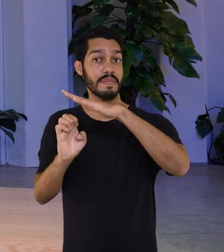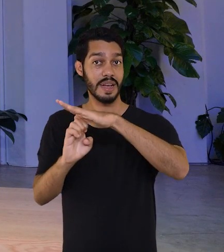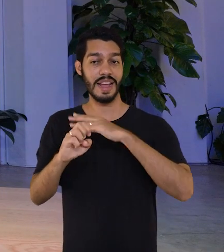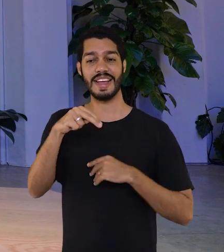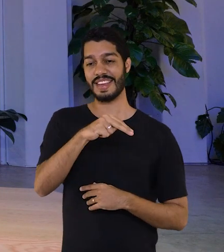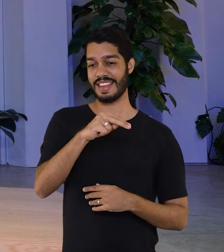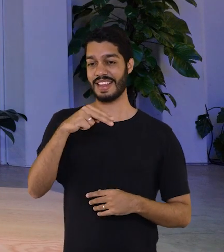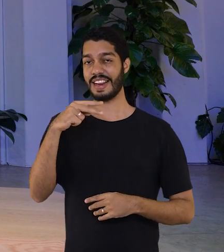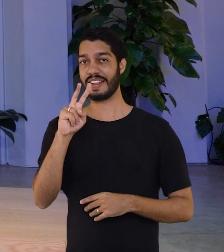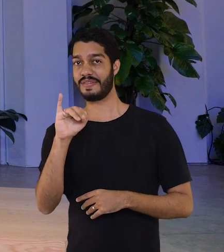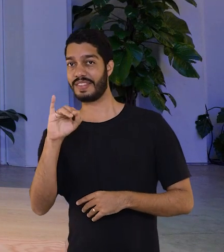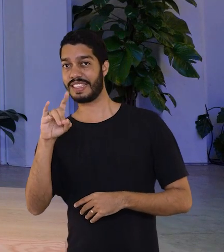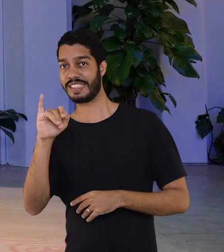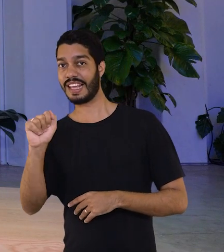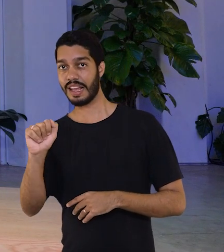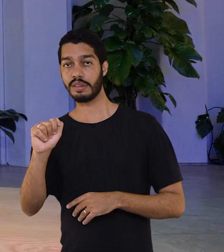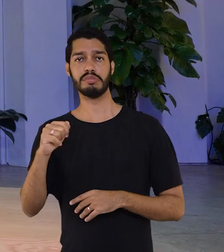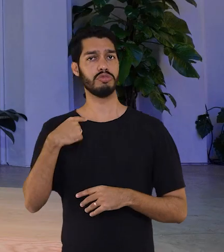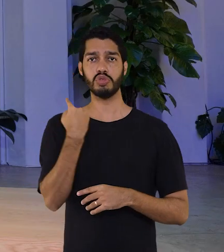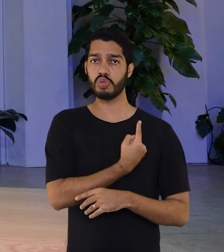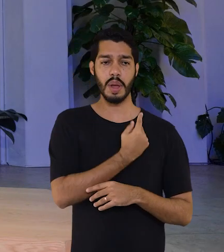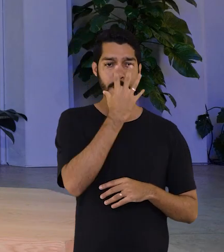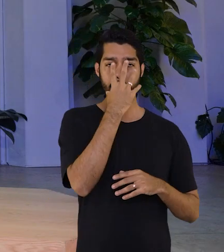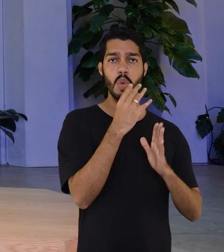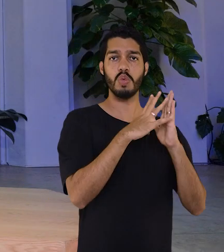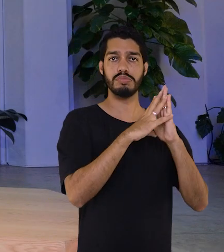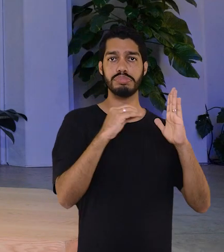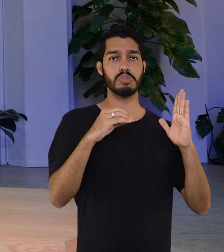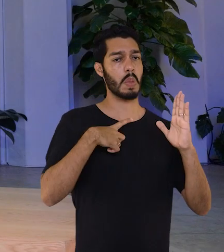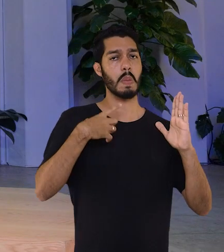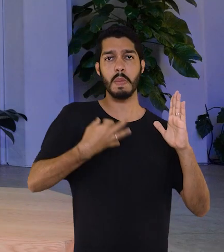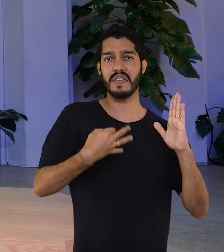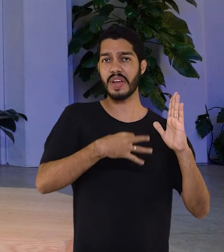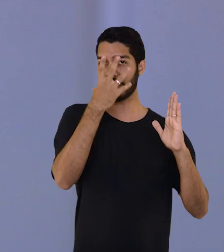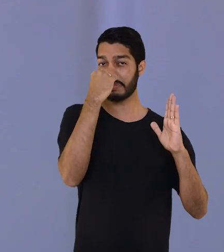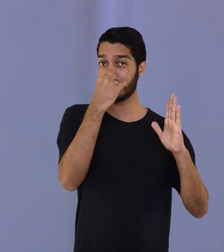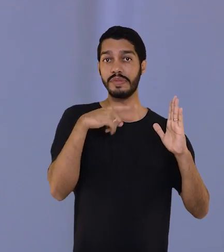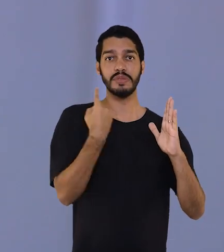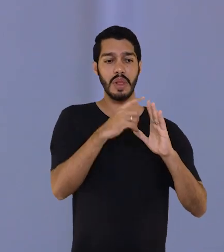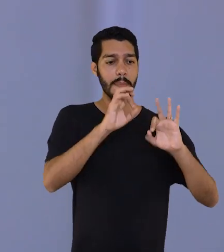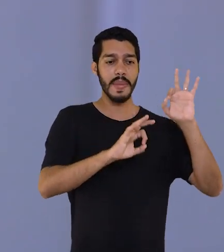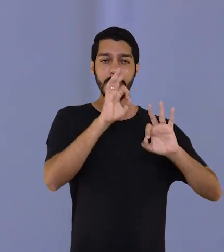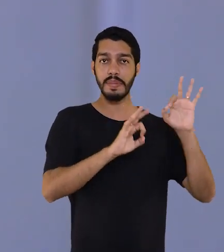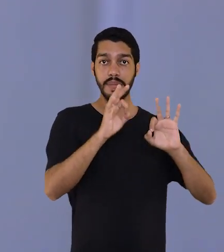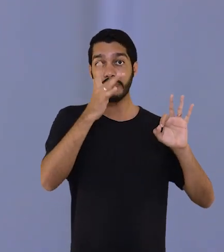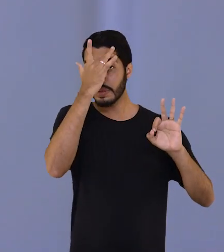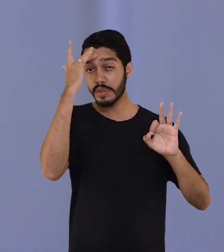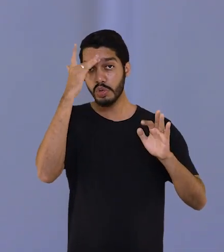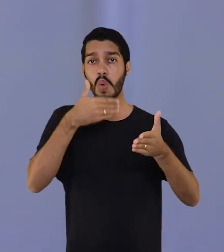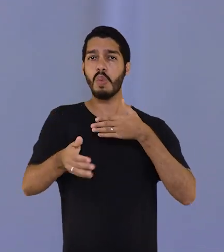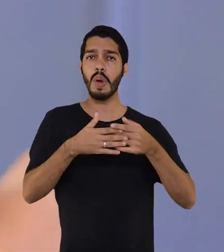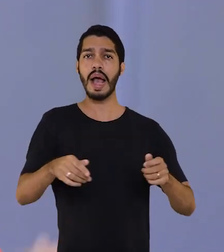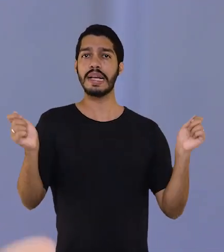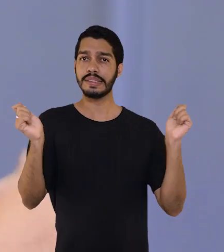sei lá o que era. Surreal. A gente fez o KeyApp, o melhor modelo que você pode imaginar de reconhecimento facial possível. E a gente montou isso de tal maneira que